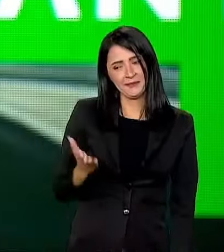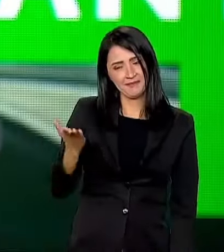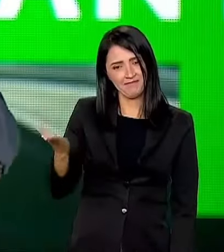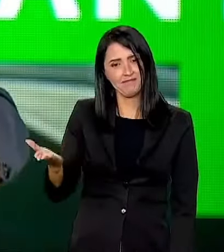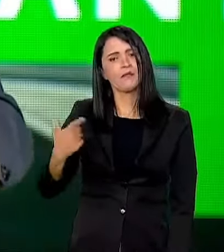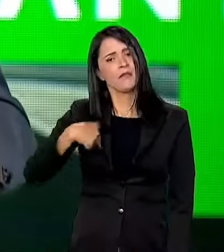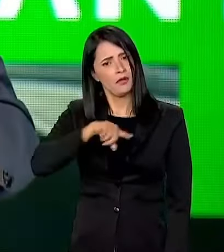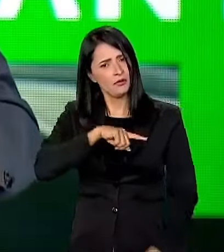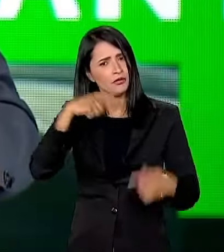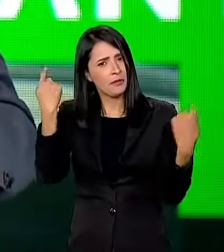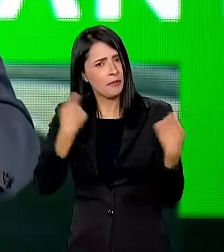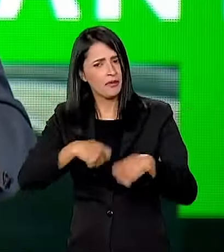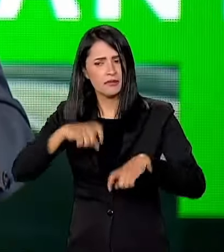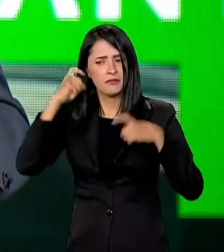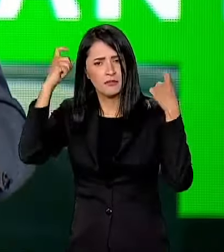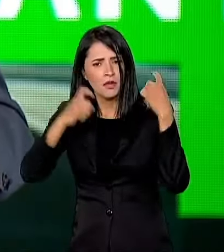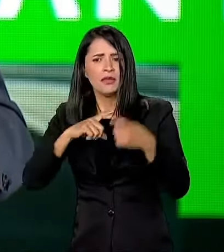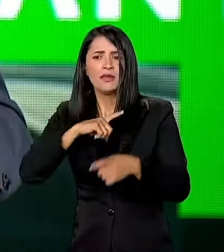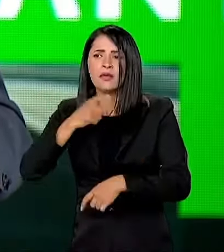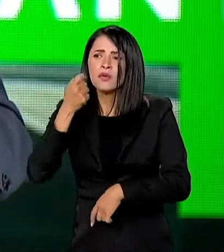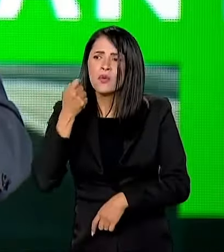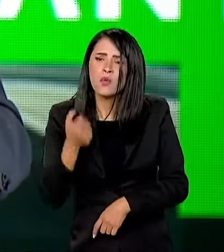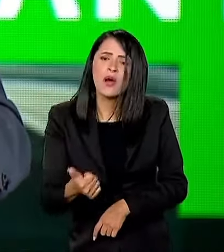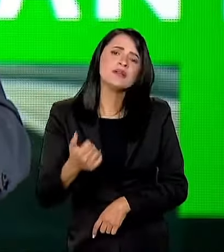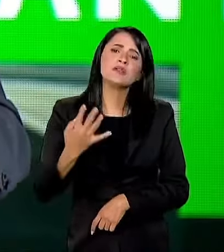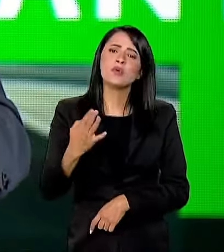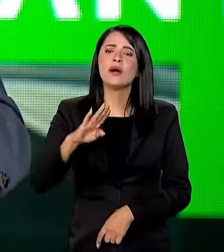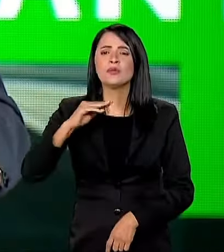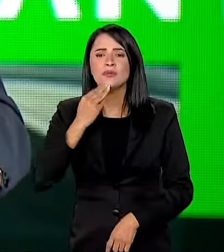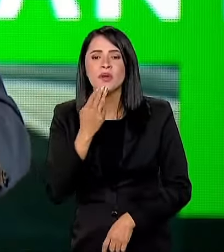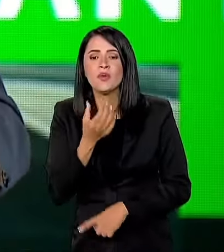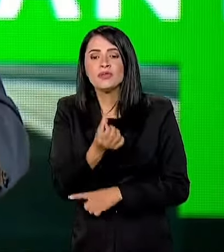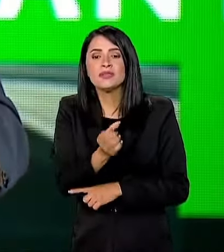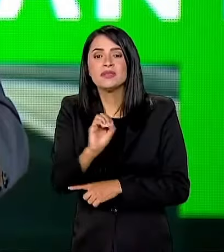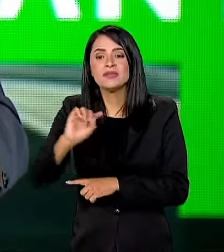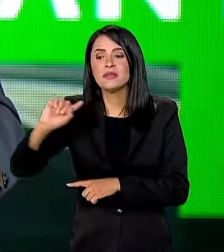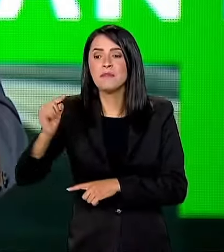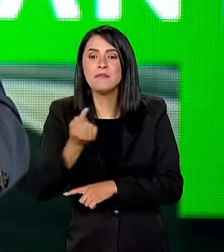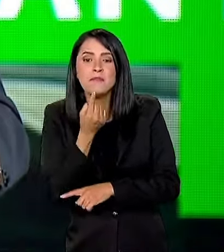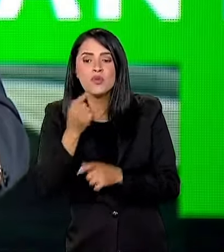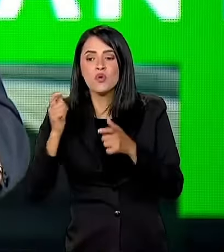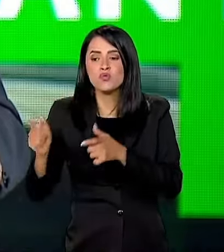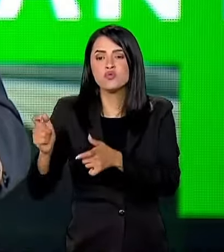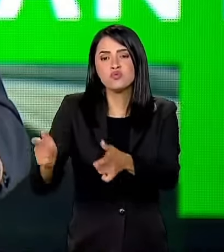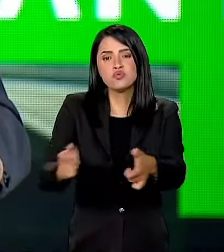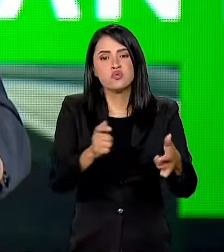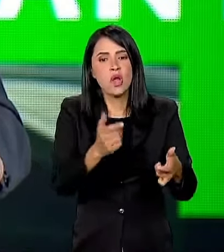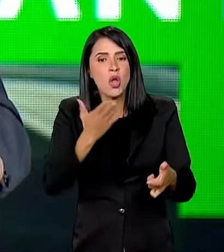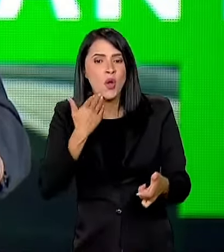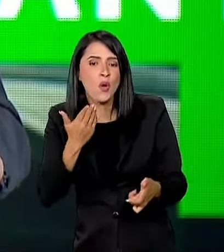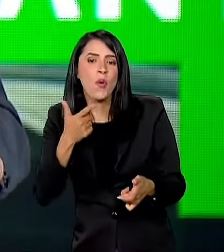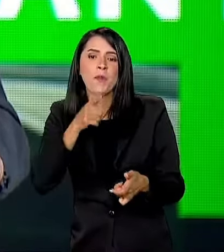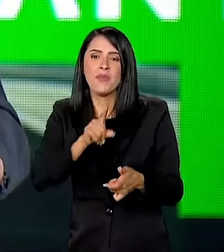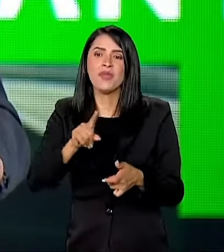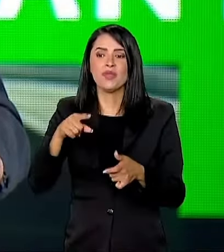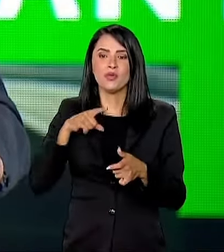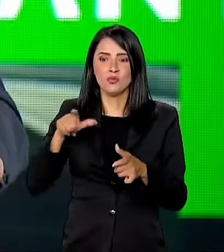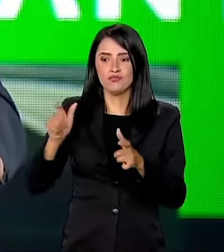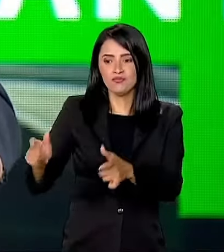uma preocupação, veja, nós temos quase 4 milhões e 600 mil propriedades com menos de 100